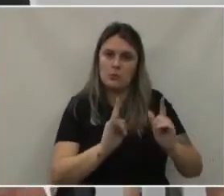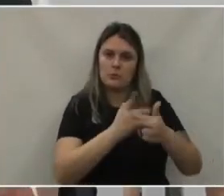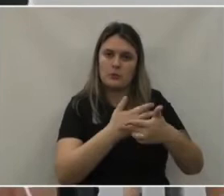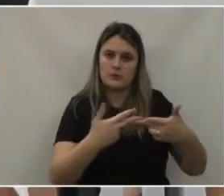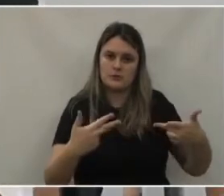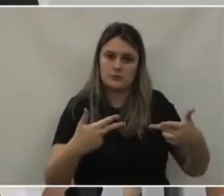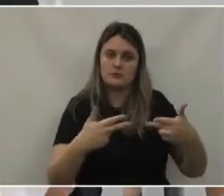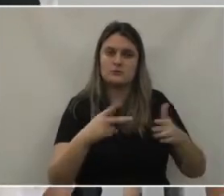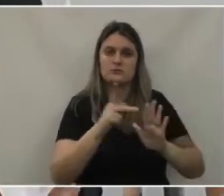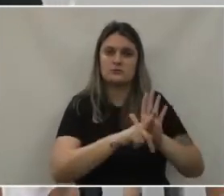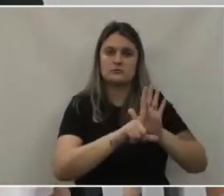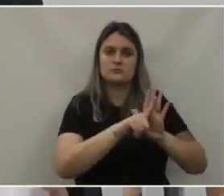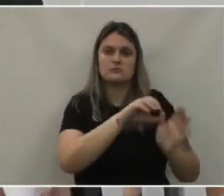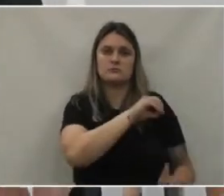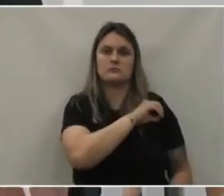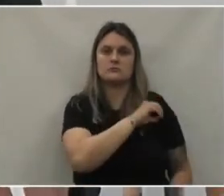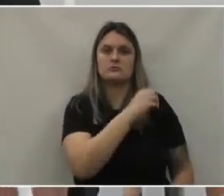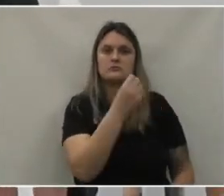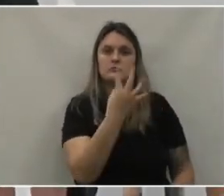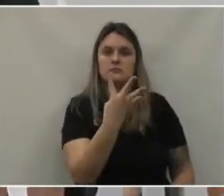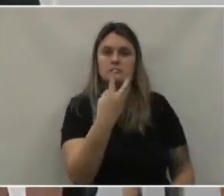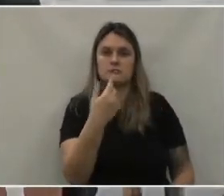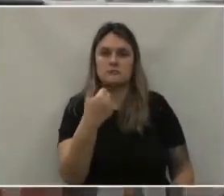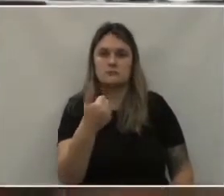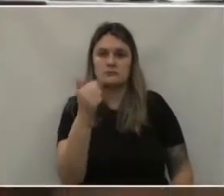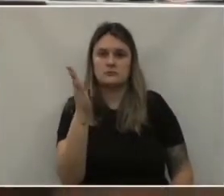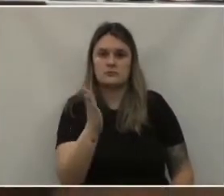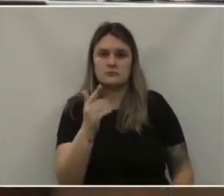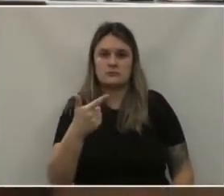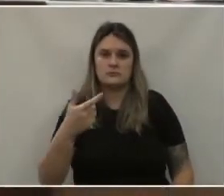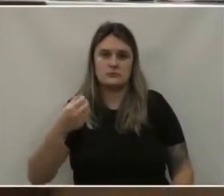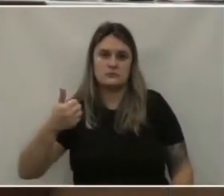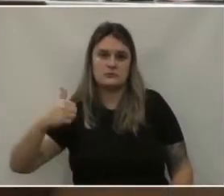ao projeto de lei ordinária número 41/2019.